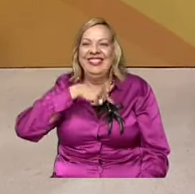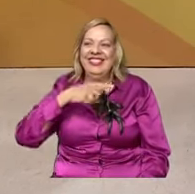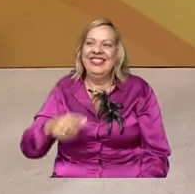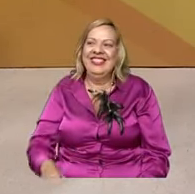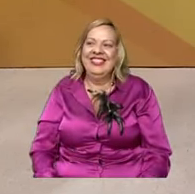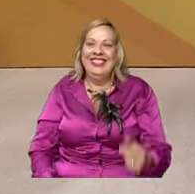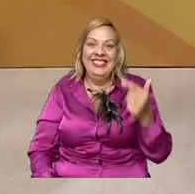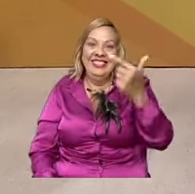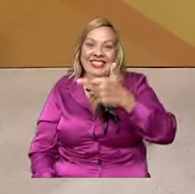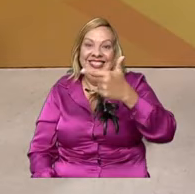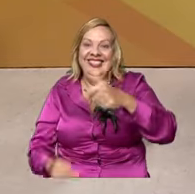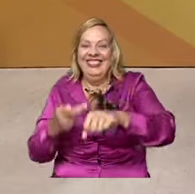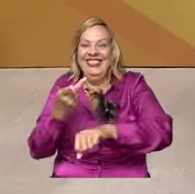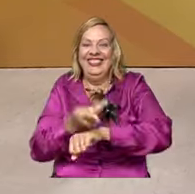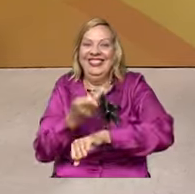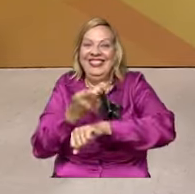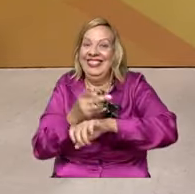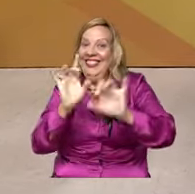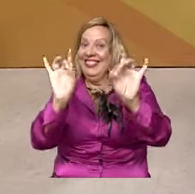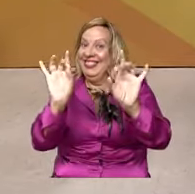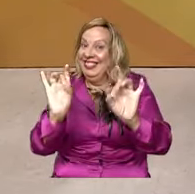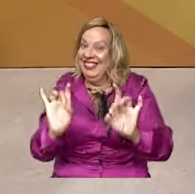nosso segundo